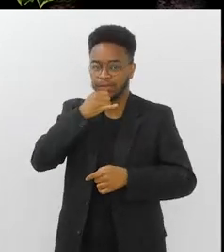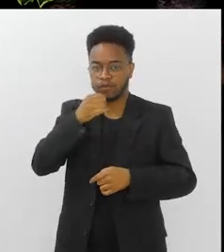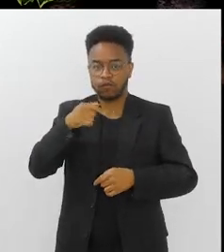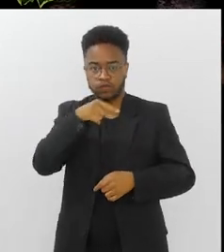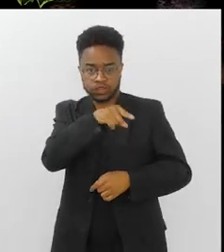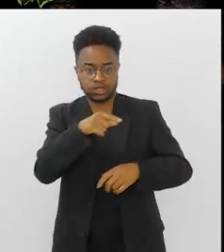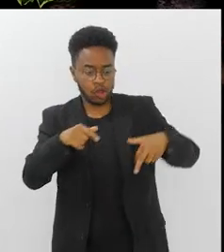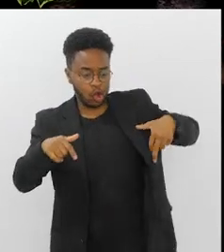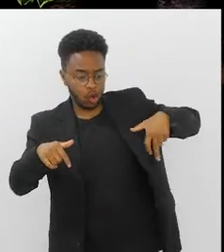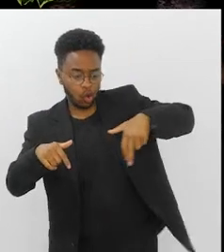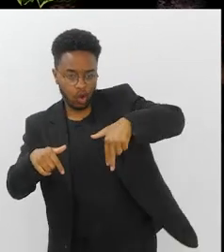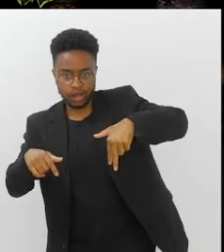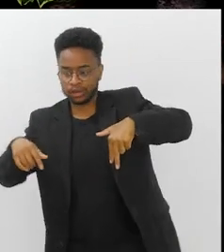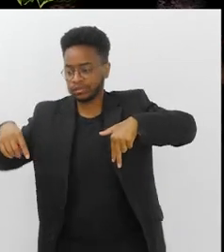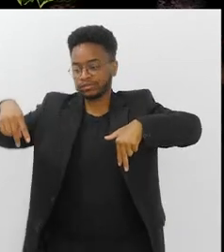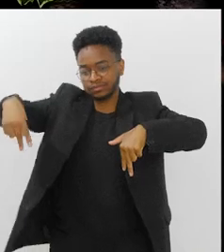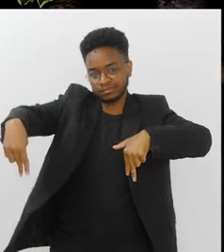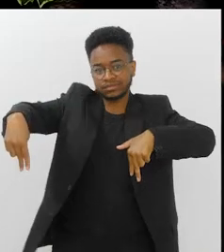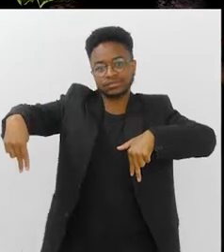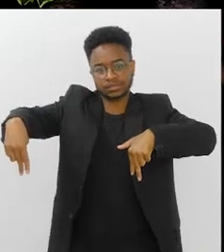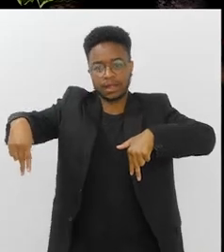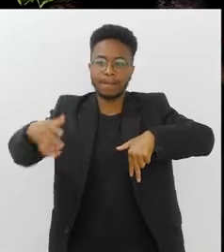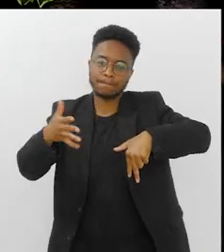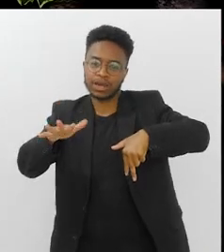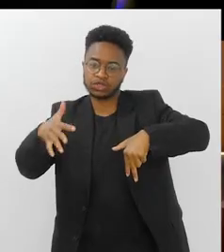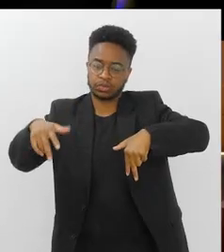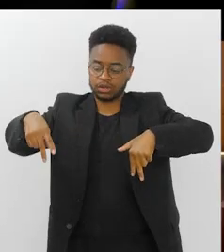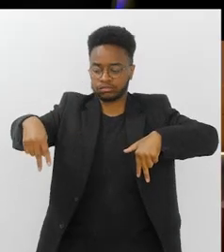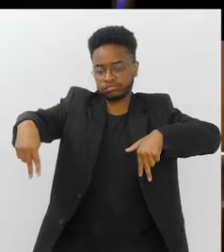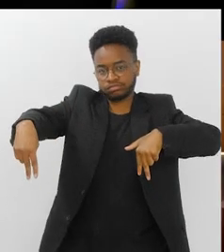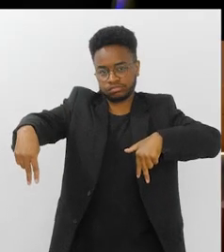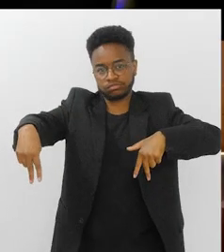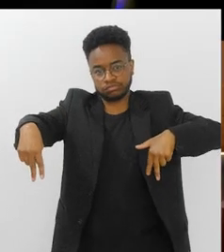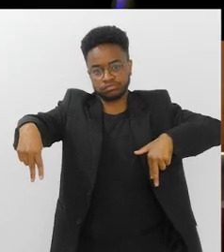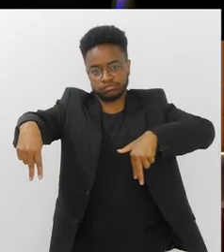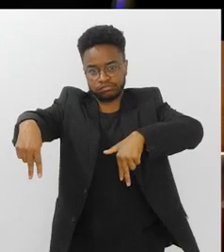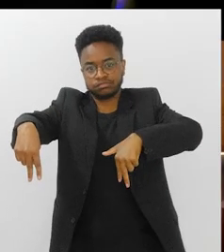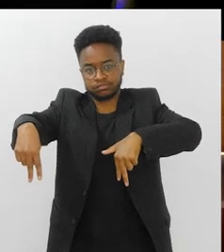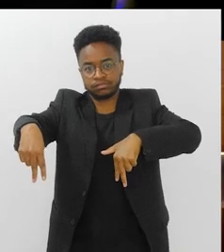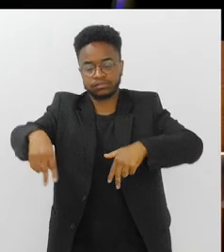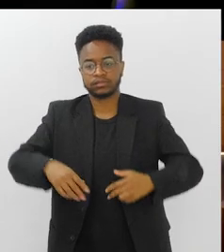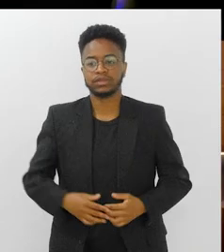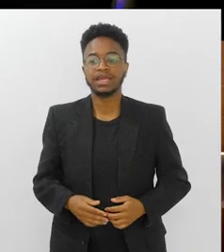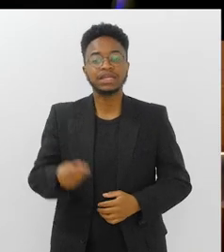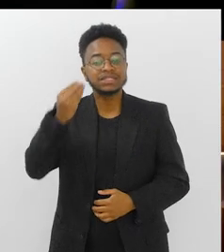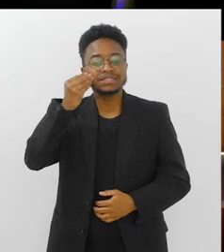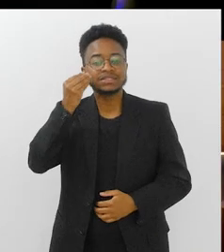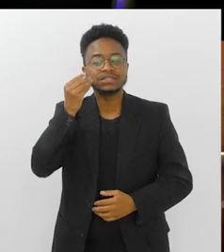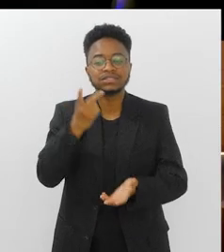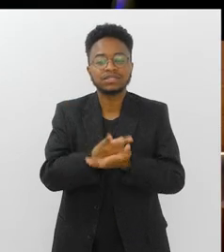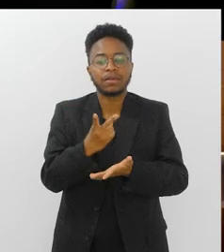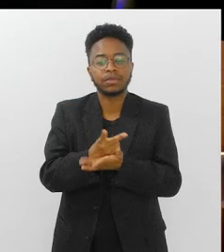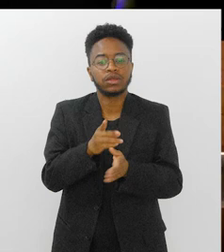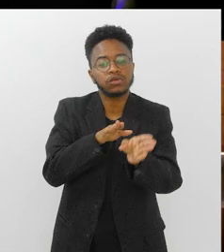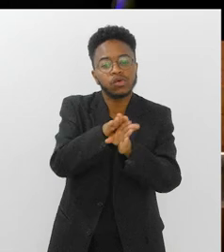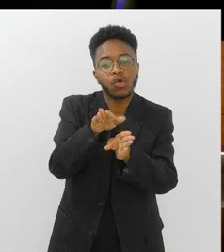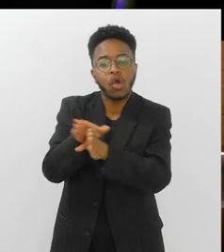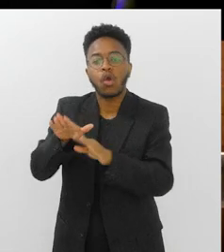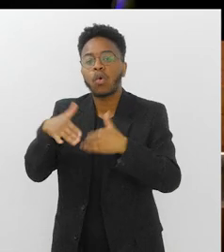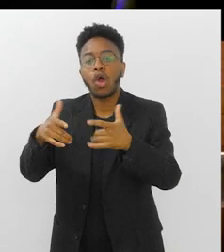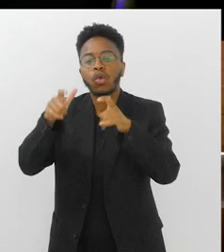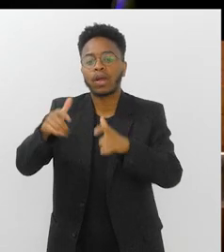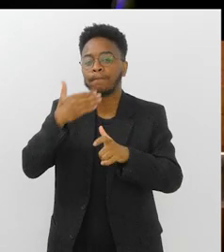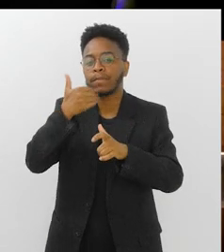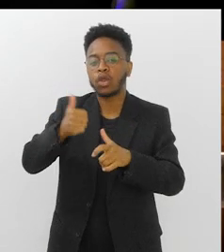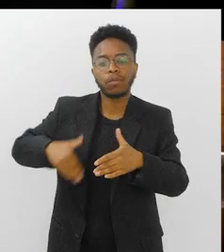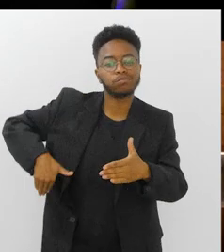você tá vindo se você tá vindo pela esquerda ele vai sempre tá mais ou menos pra direita e e sempre tentando te orientar para um